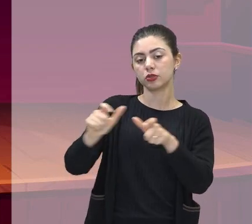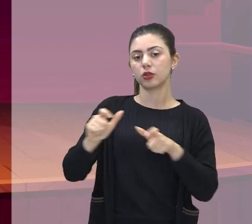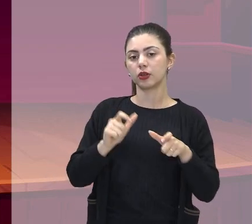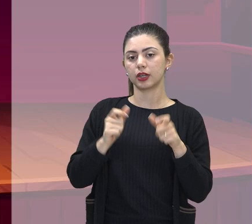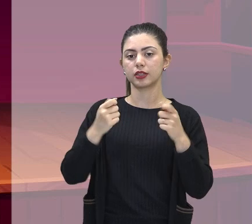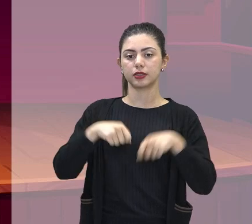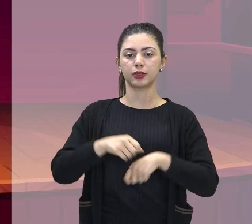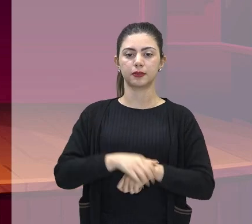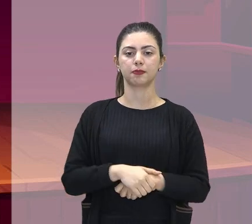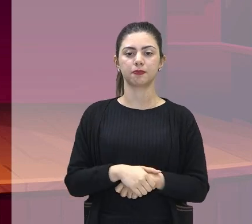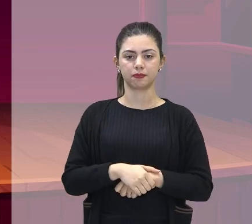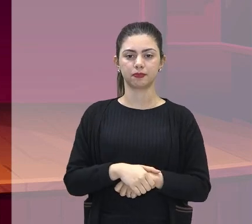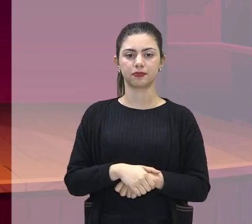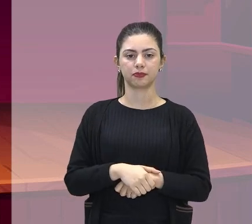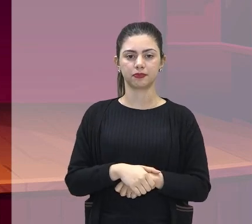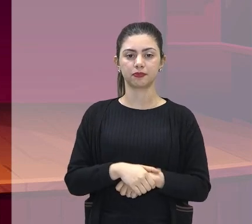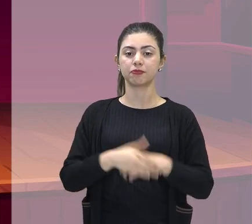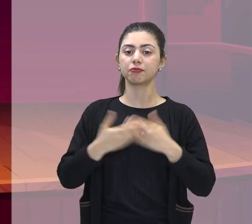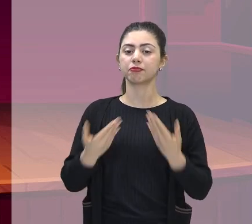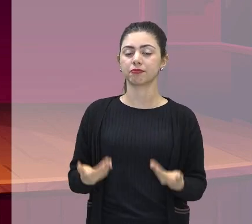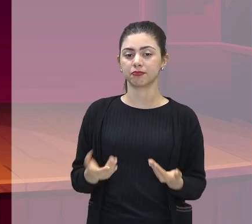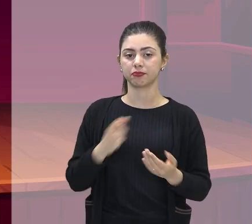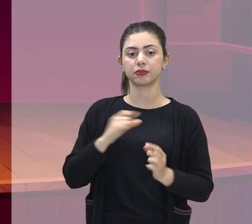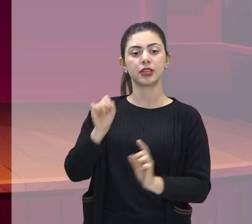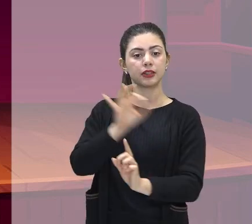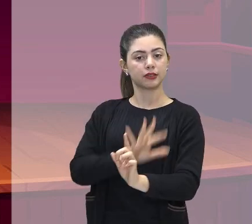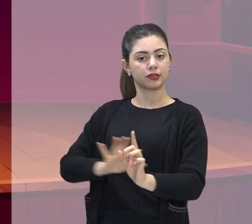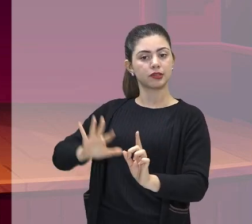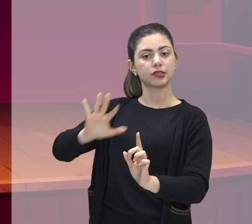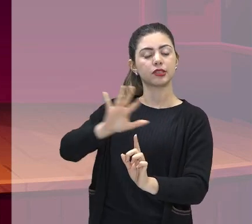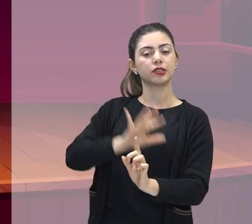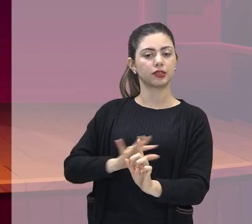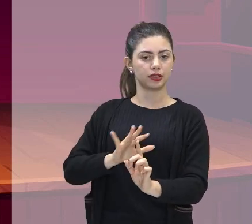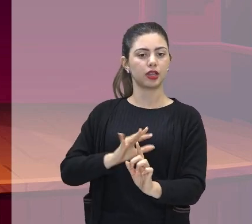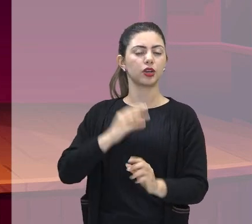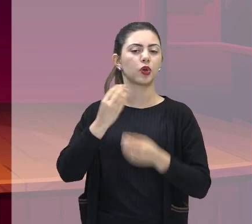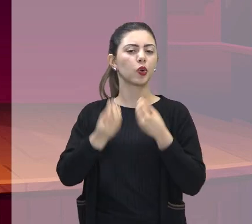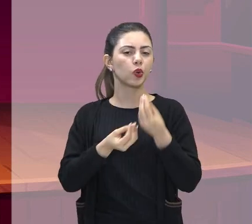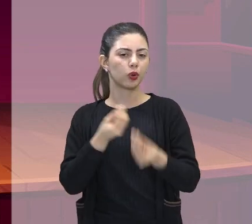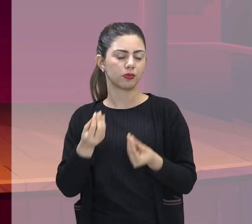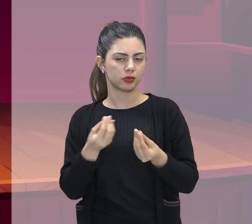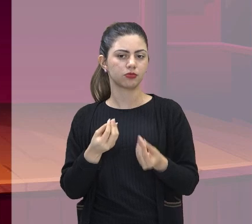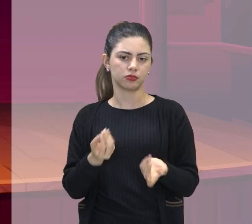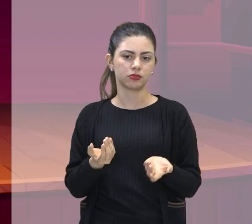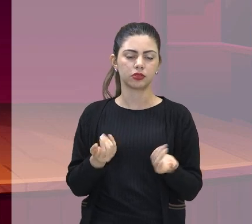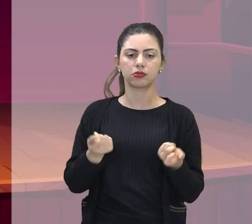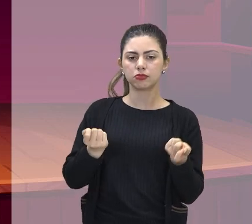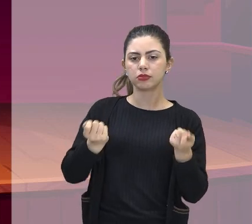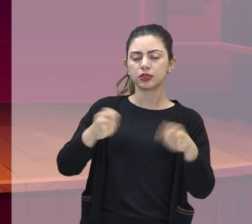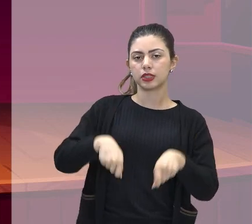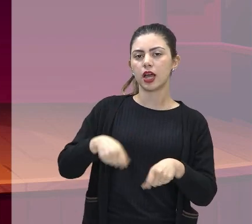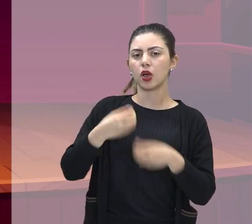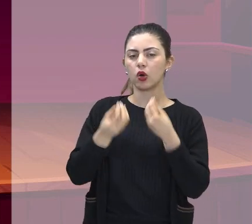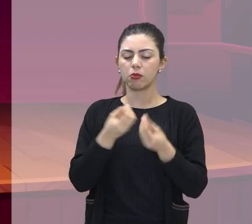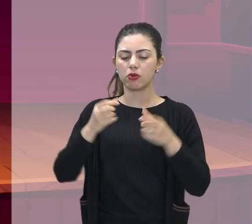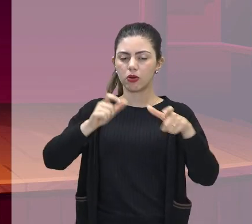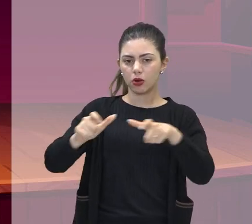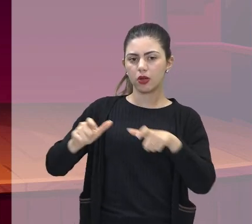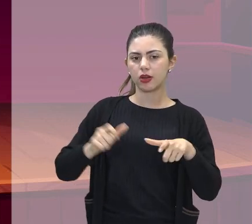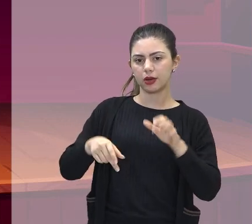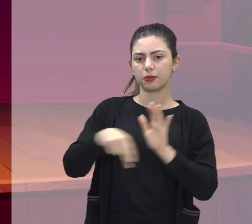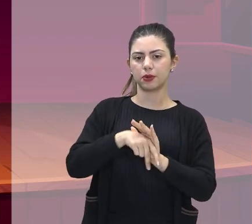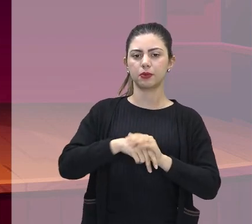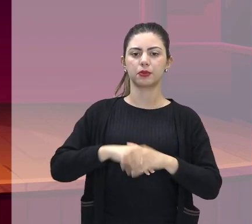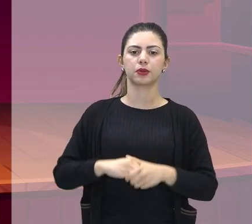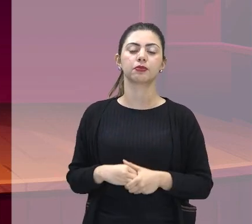apresentação. O cenário, ele vai determinar, ele vai ambientar, na verdade, aquele lugar, né? Então,